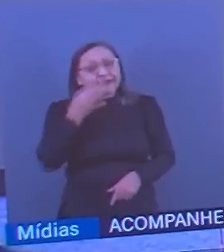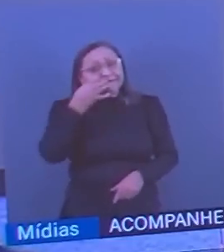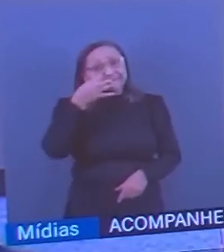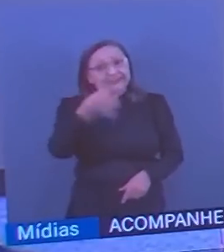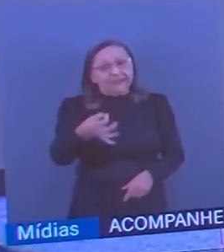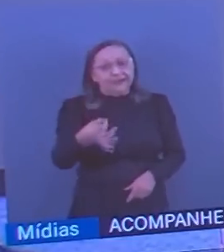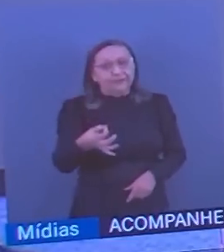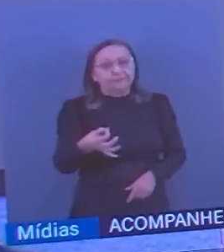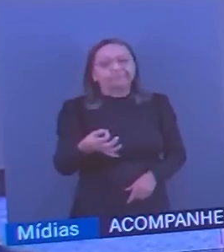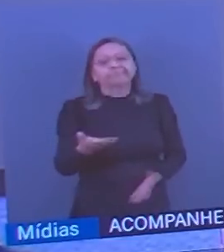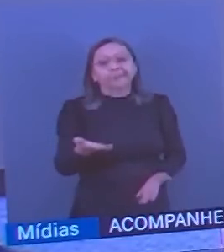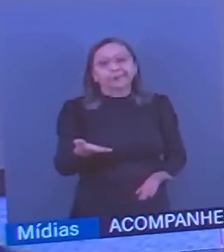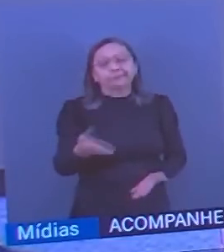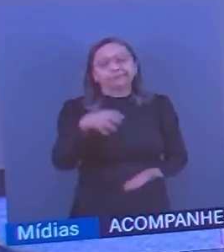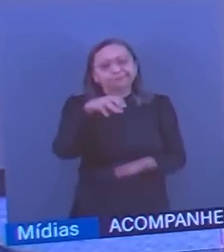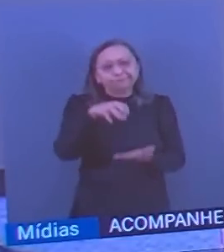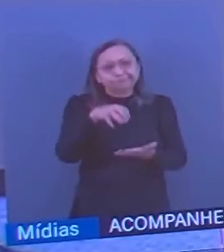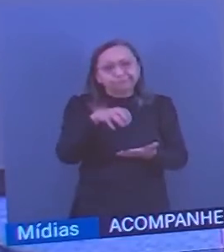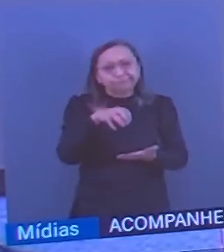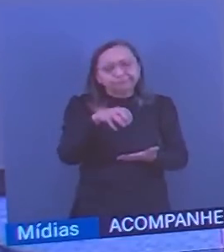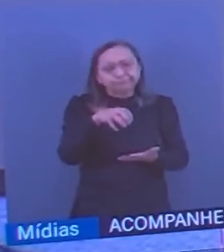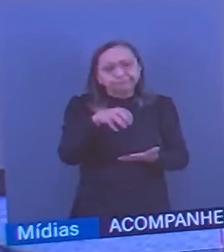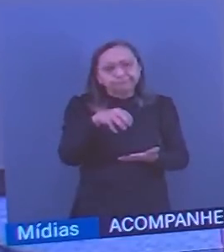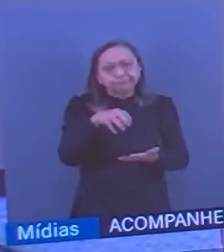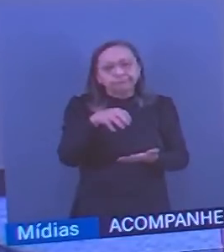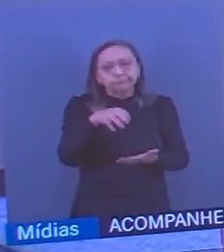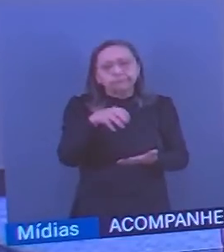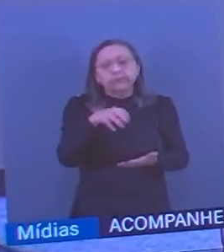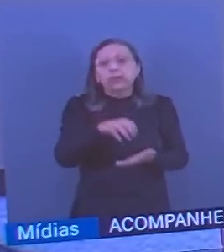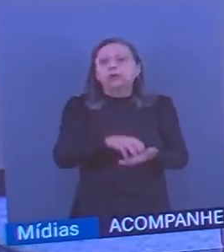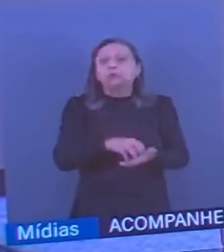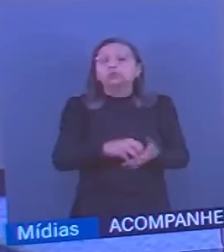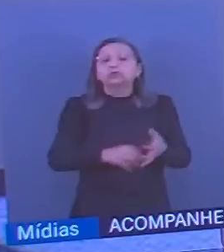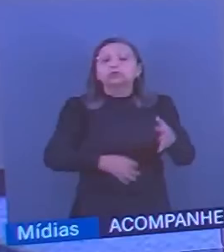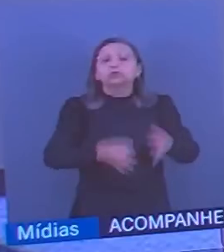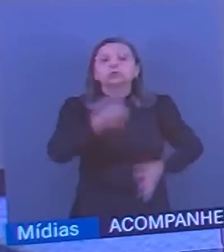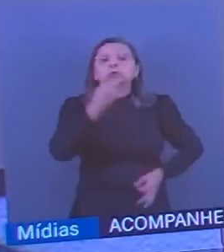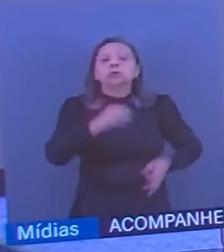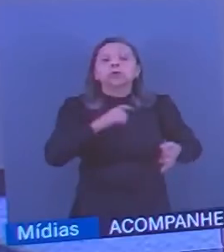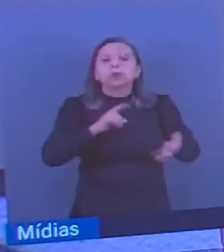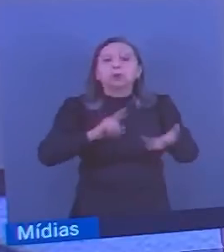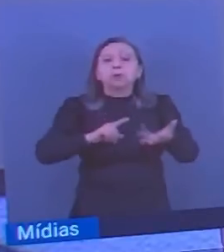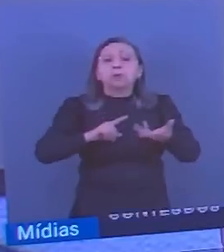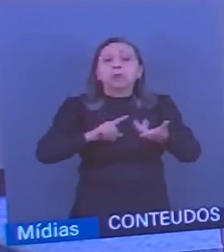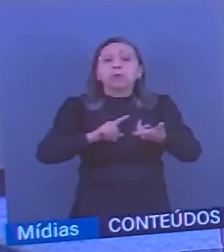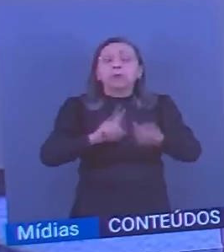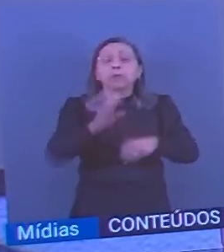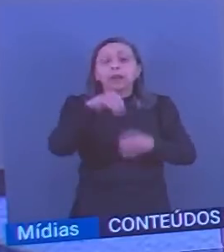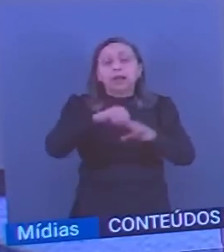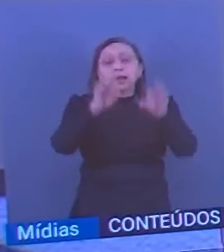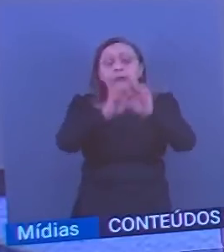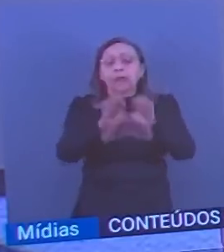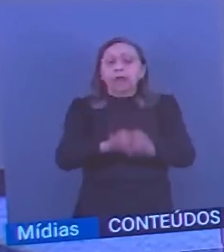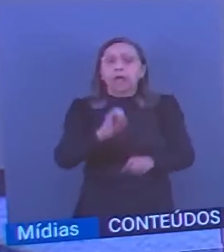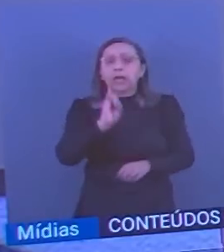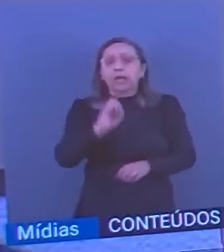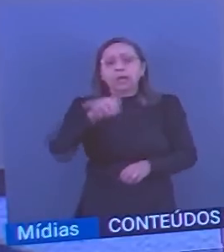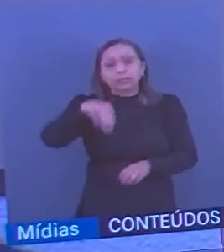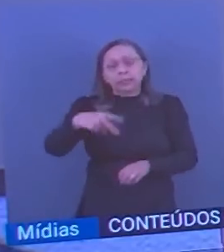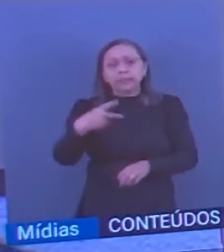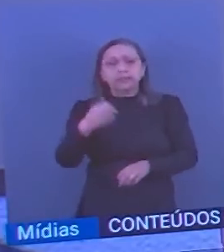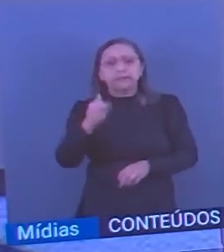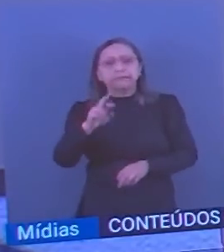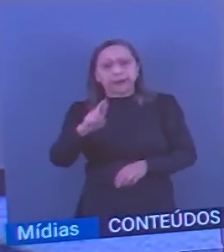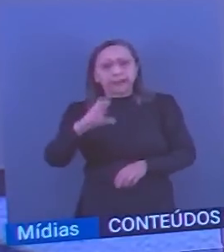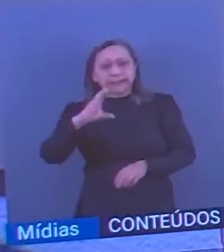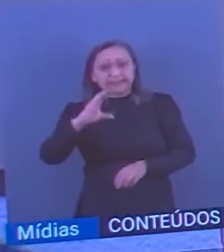ter suas próprias polícias, e isso faz com que em vários lugares do Brasil, onde você tem prefeitos